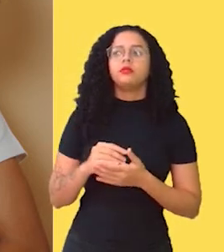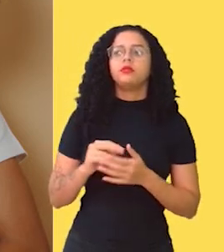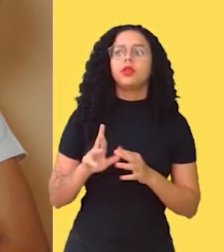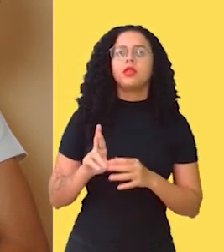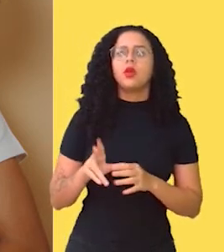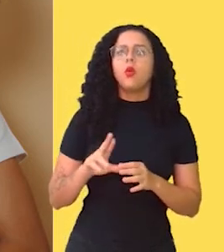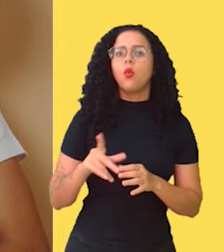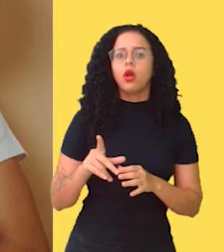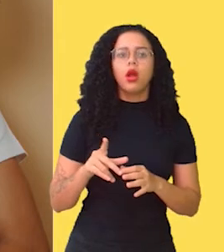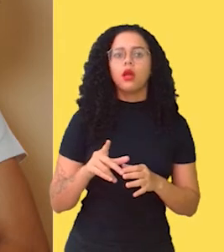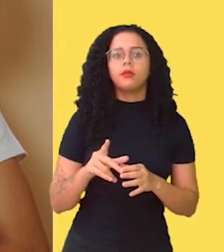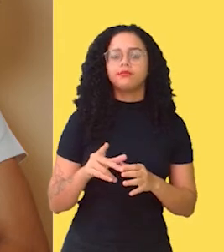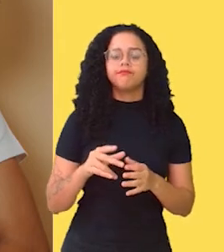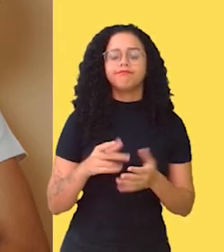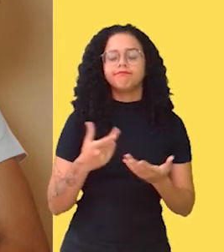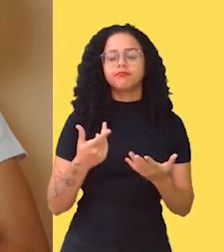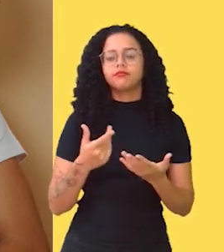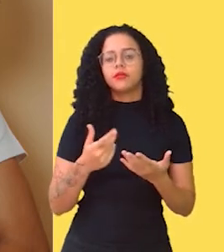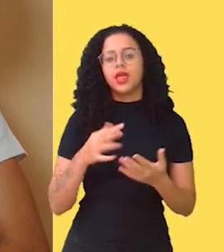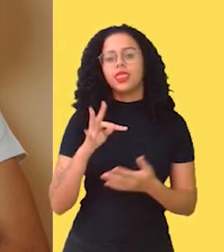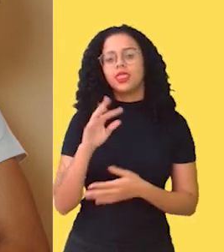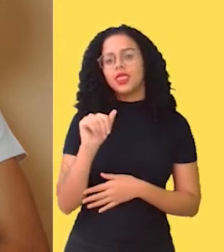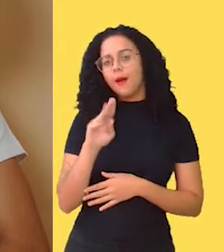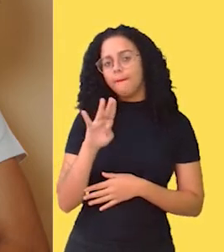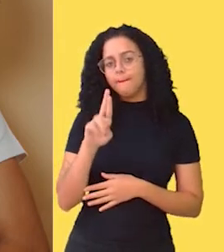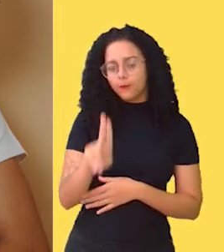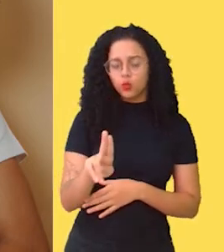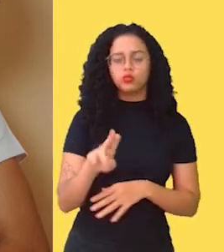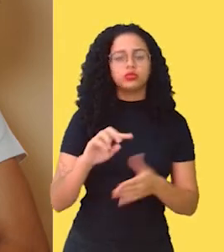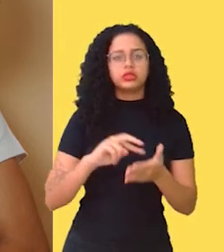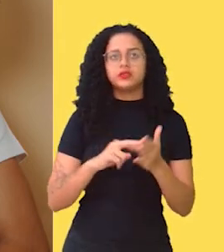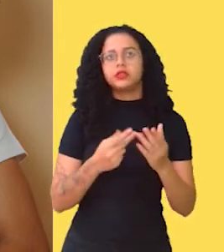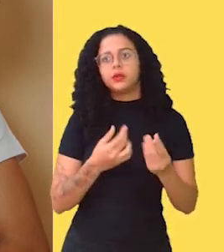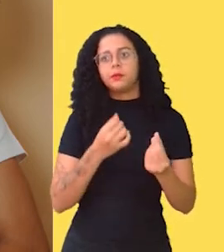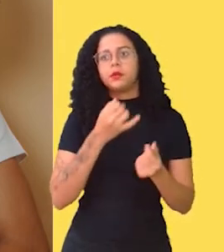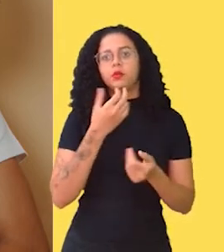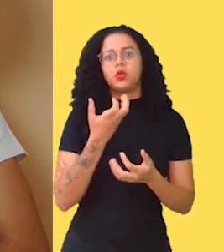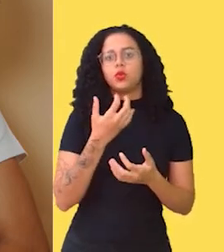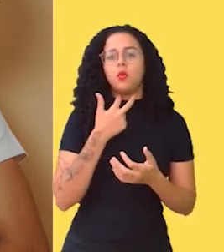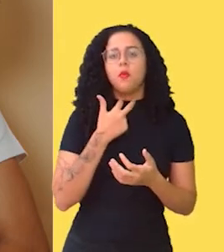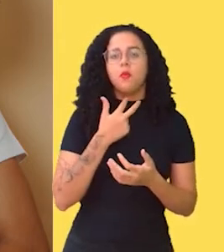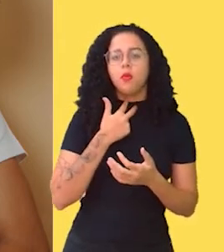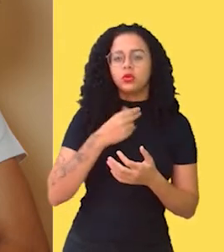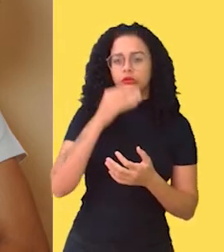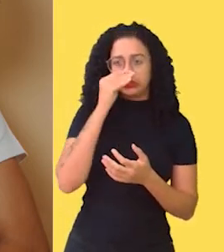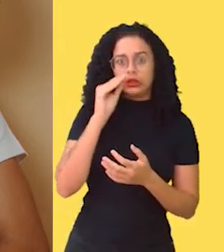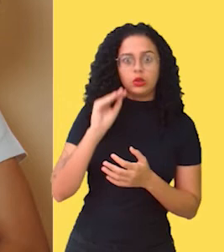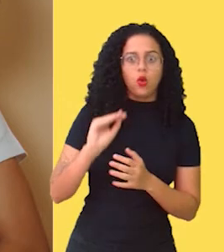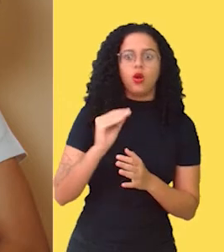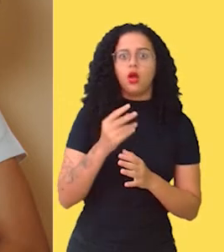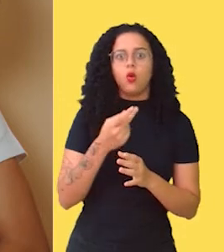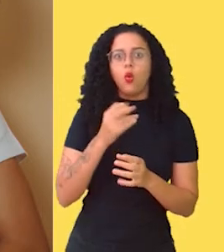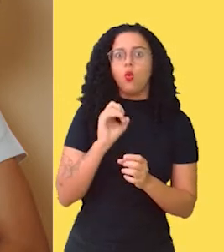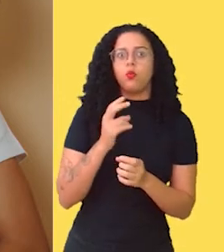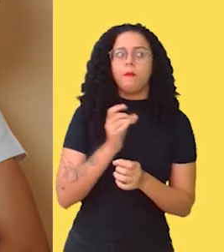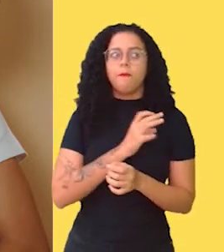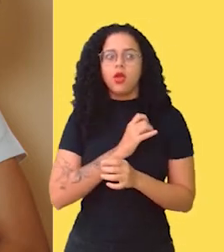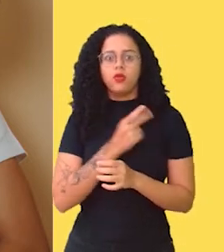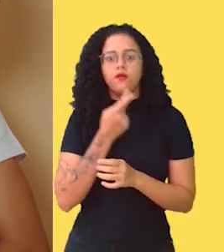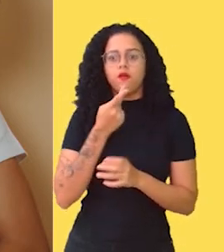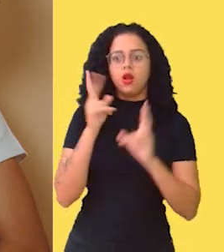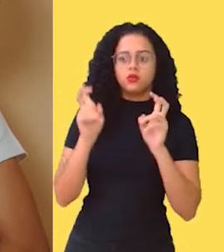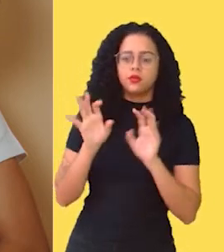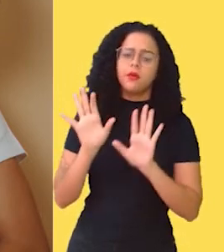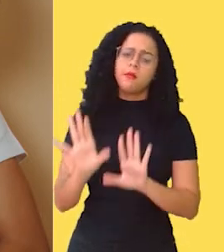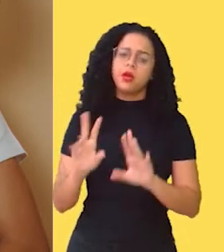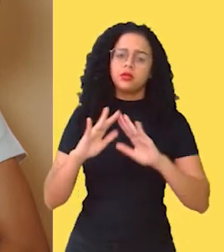não é um tabu, né? Muitas sociedades, até grupos familiares, tratam como tabu, não se fala sobre isso, mas a escola